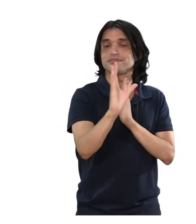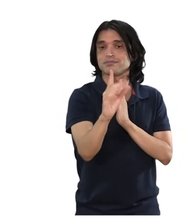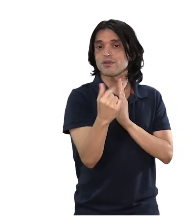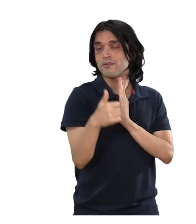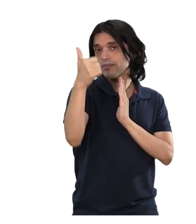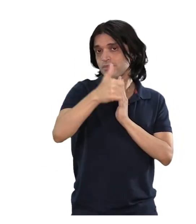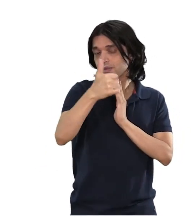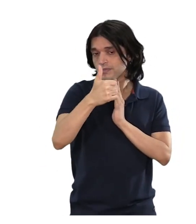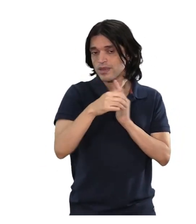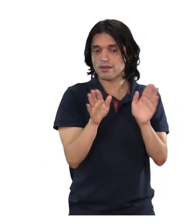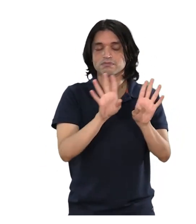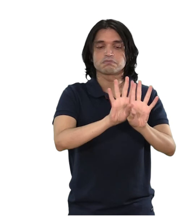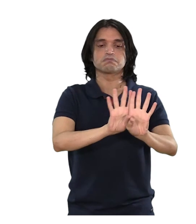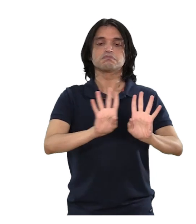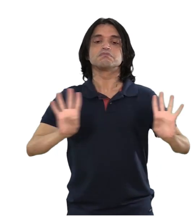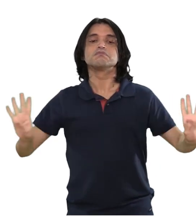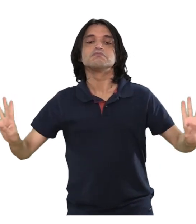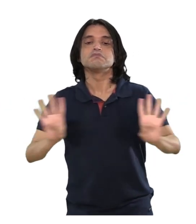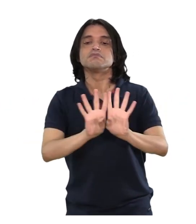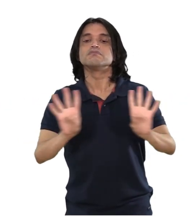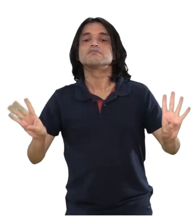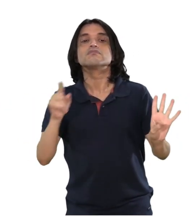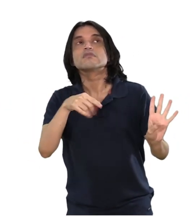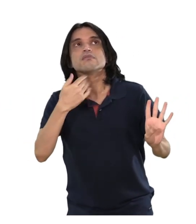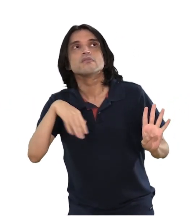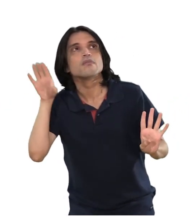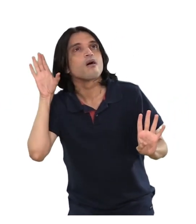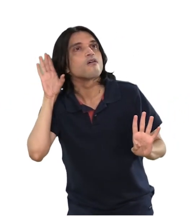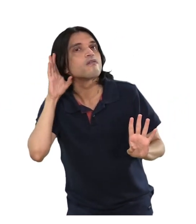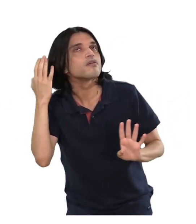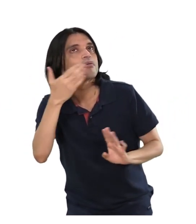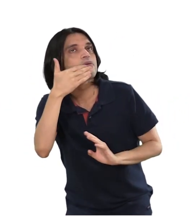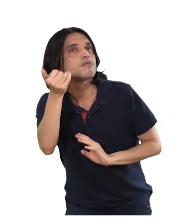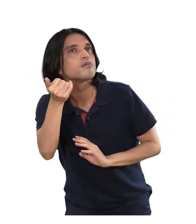determina a finalidade de ter ficado na primeira fila, ou seja, ela